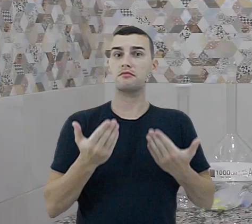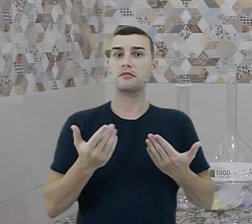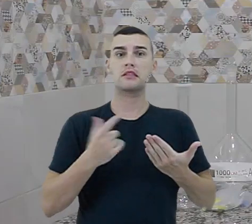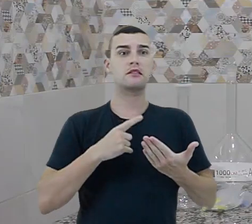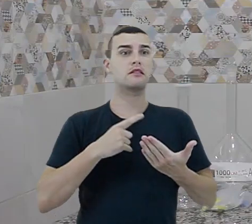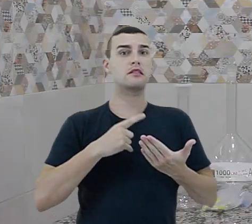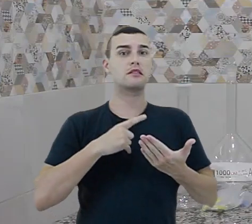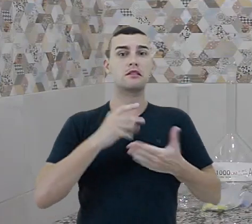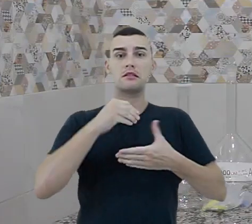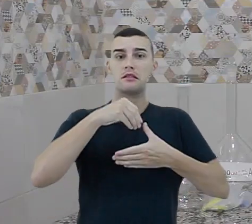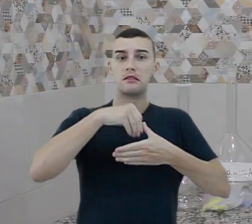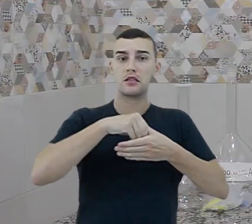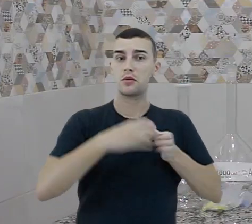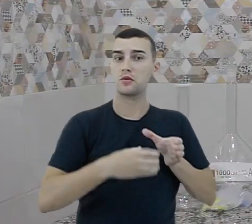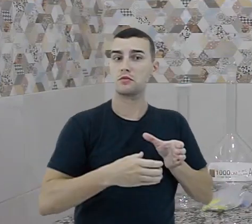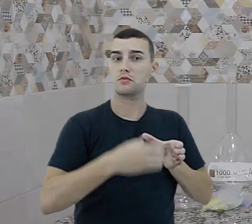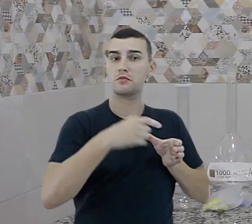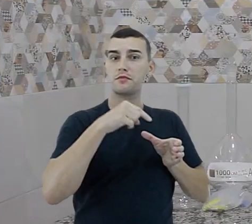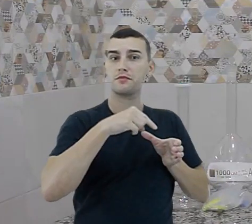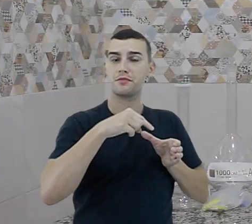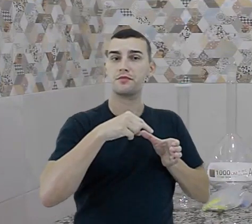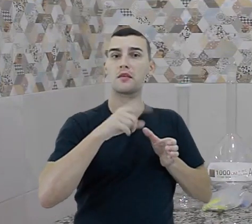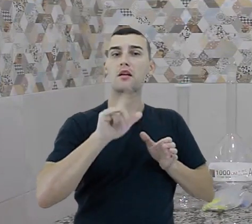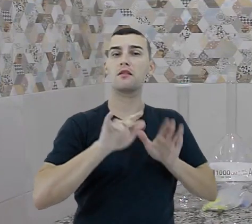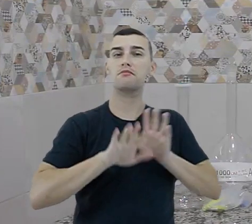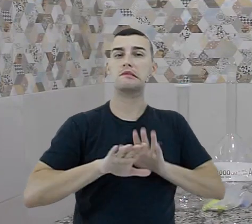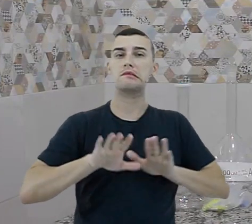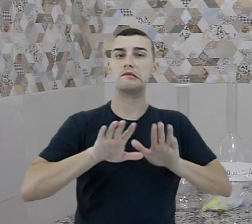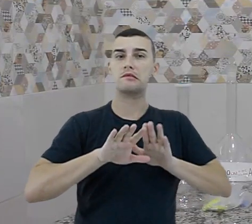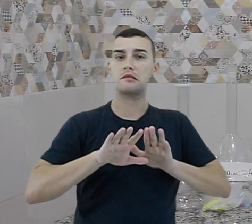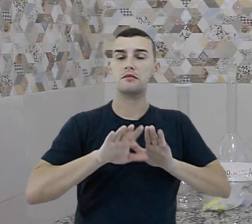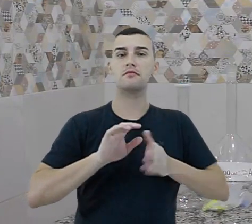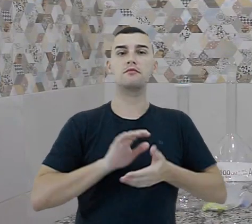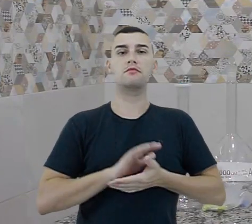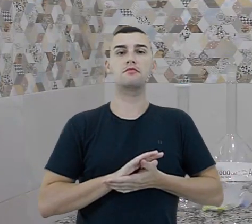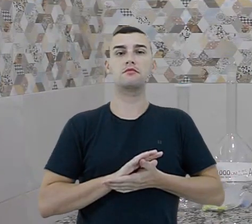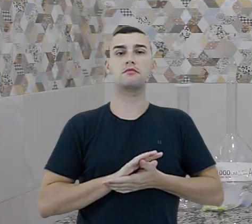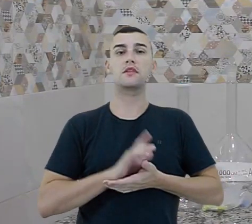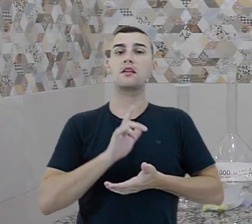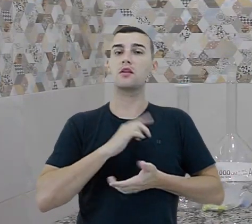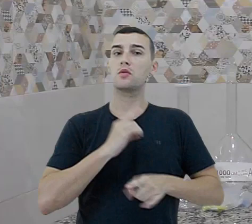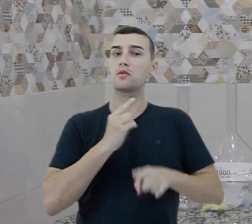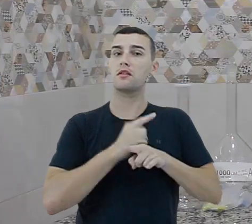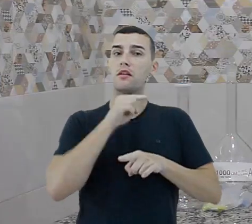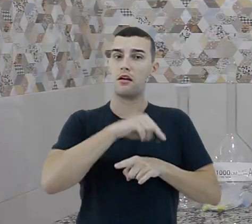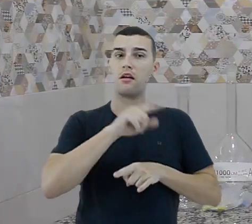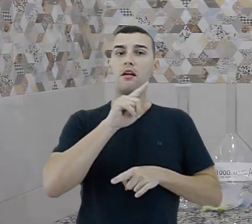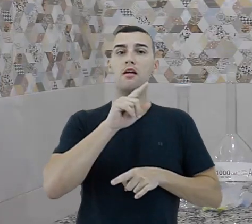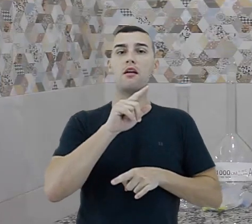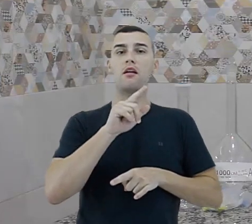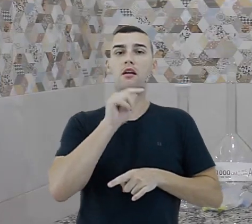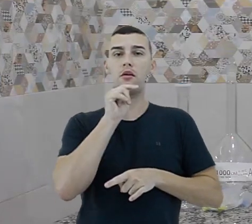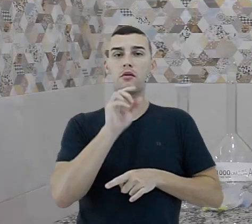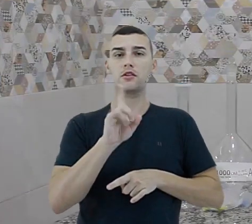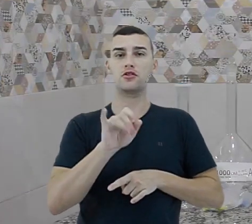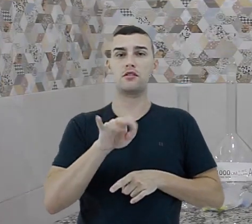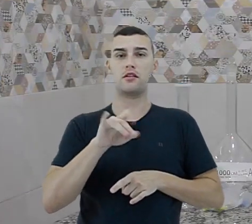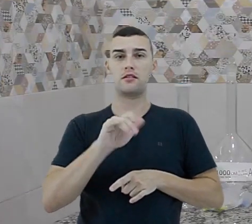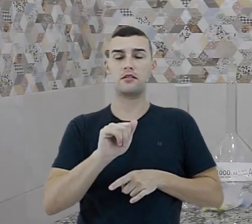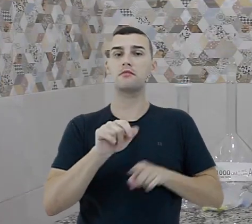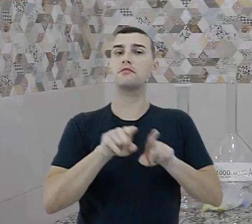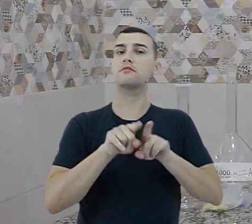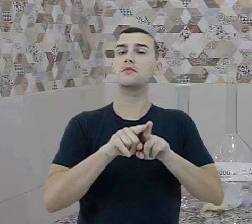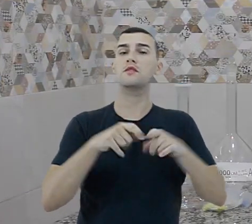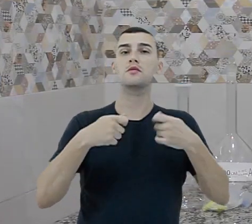transparentes na maioria das vezes. Então, eu identifico água destilada, eu vou precisar de álcool. No caso aqui eu tenho